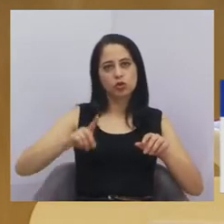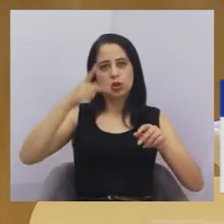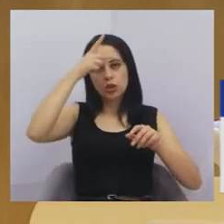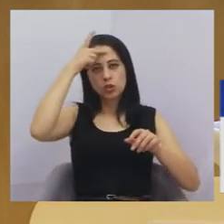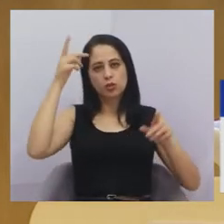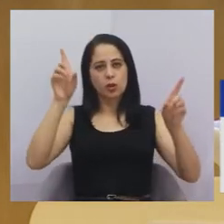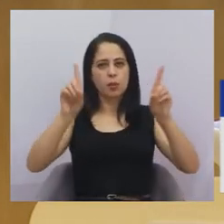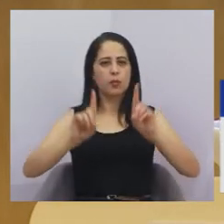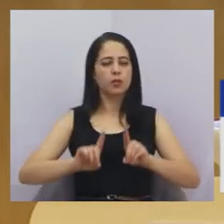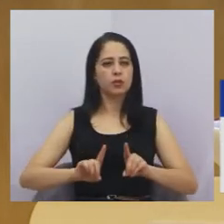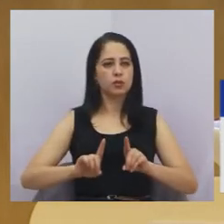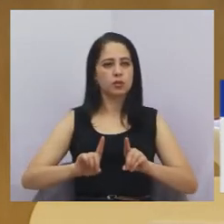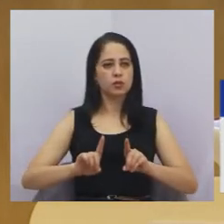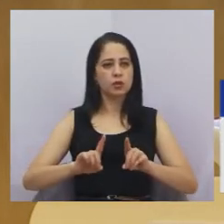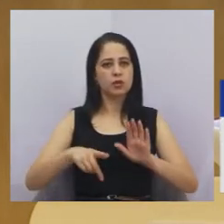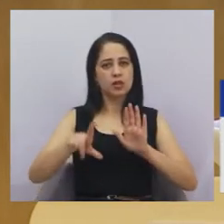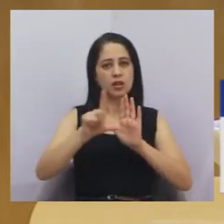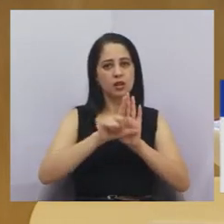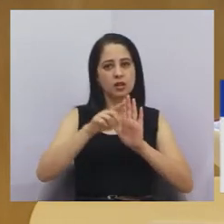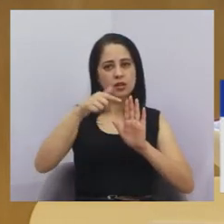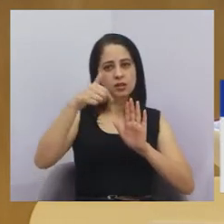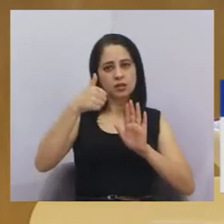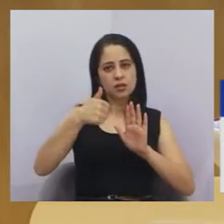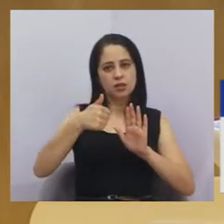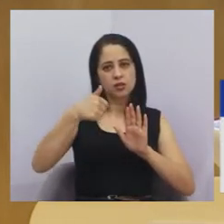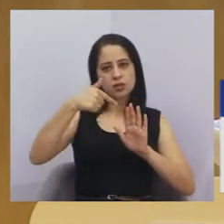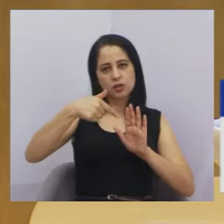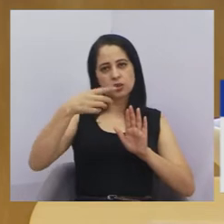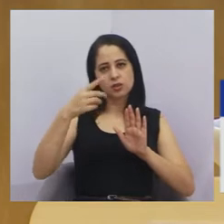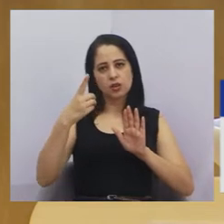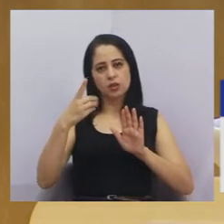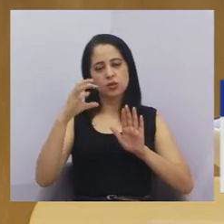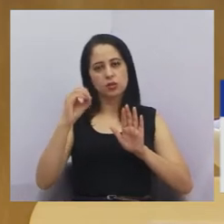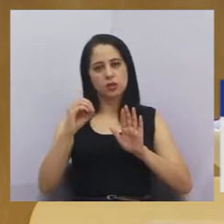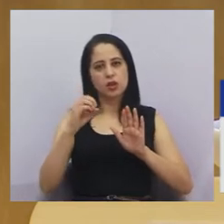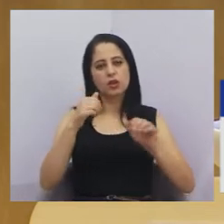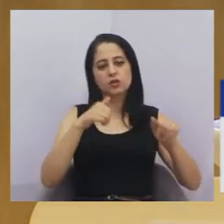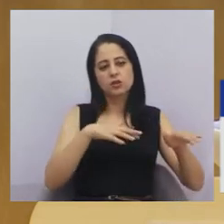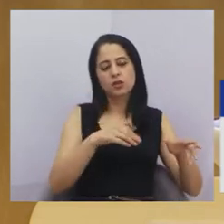Lei 5.710, de 6 de setembro de 2012,